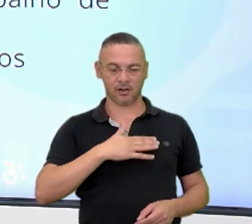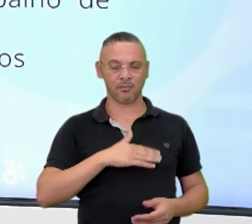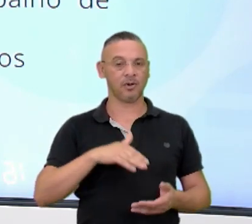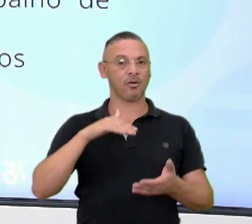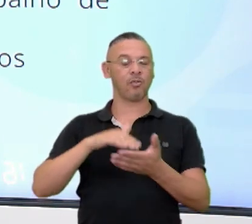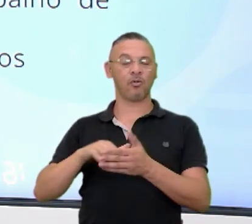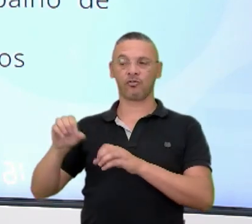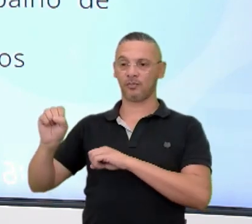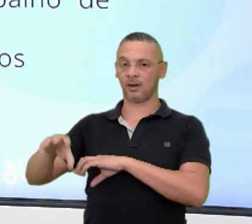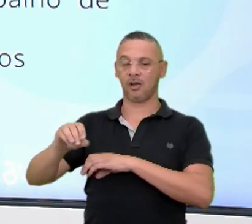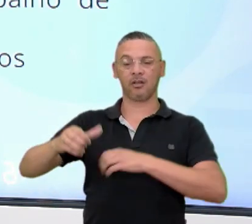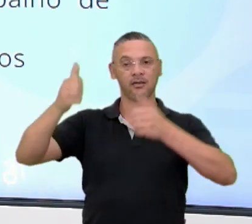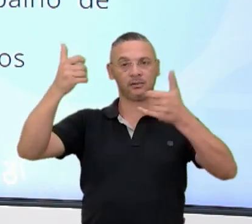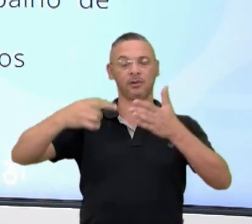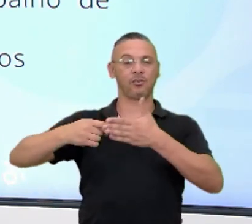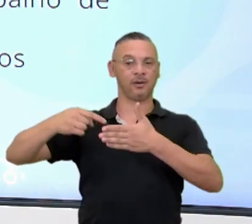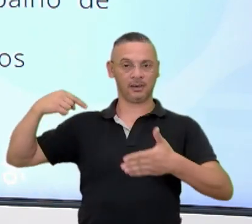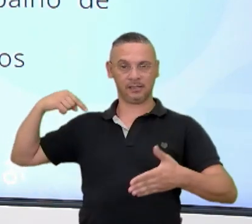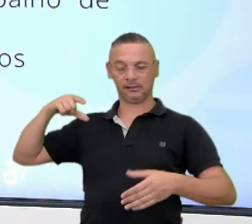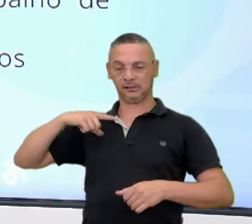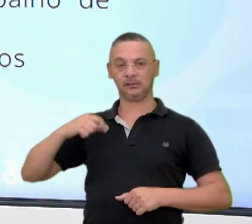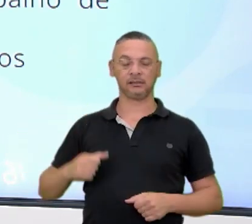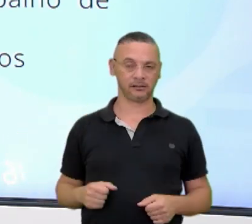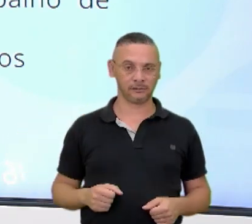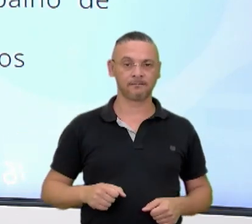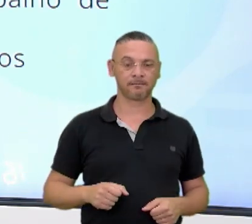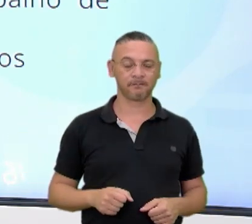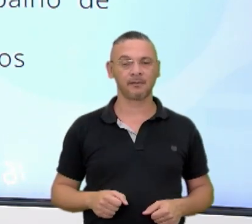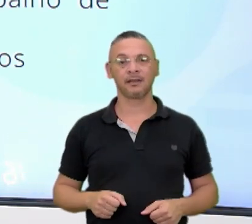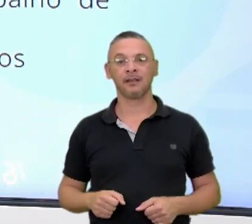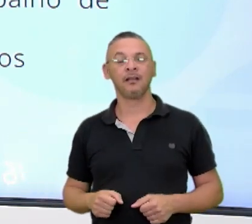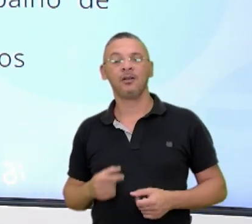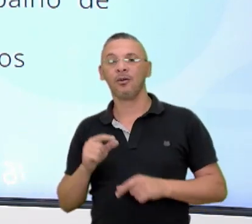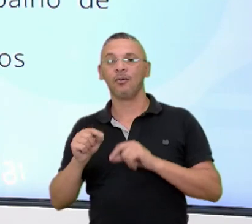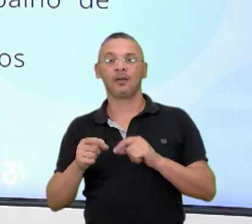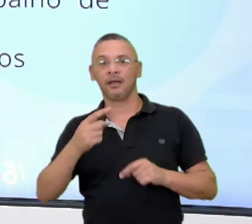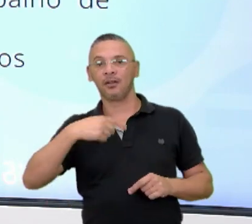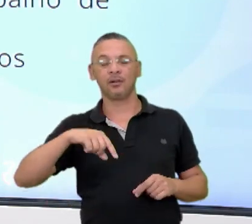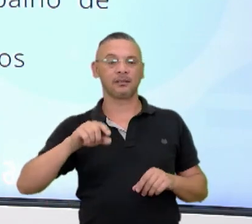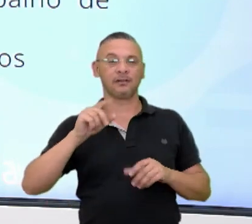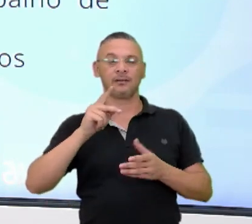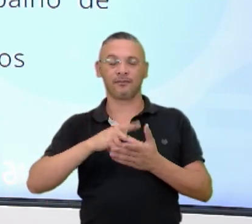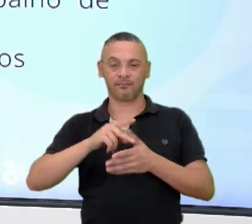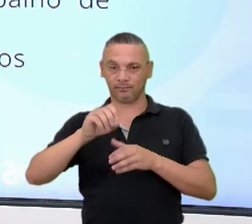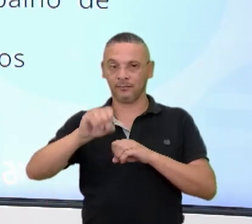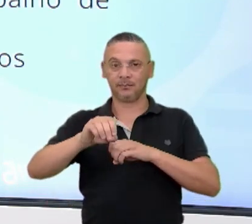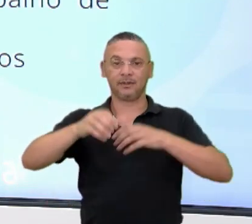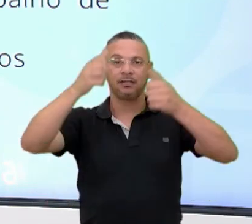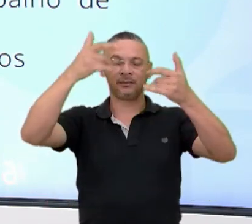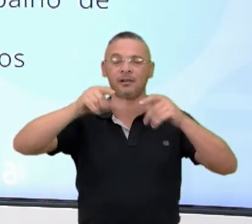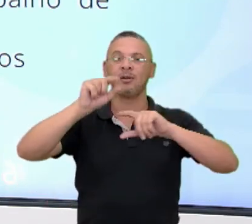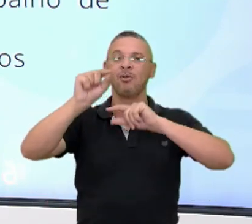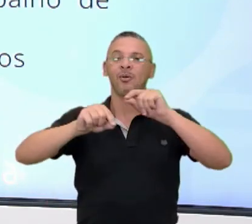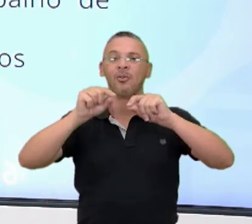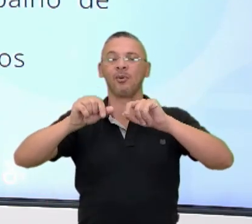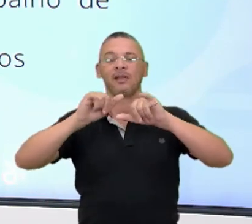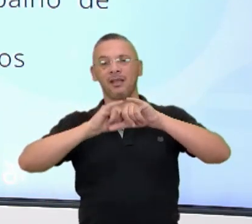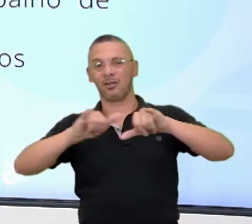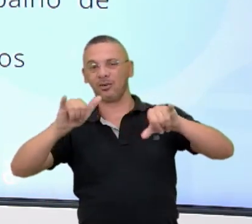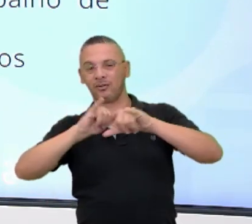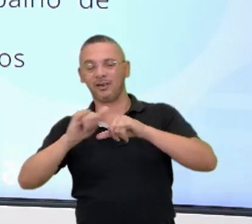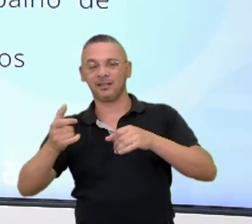de história, você tem a Segunda Guerra Mundial com começo, meio e fim. Então você sabe quem é o bom, quem é o ruim, quem é o